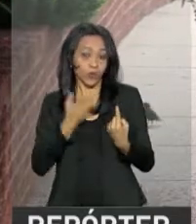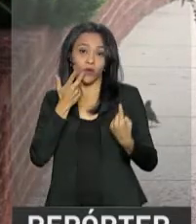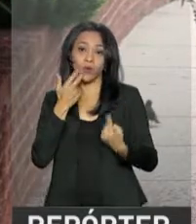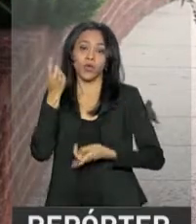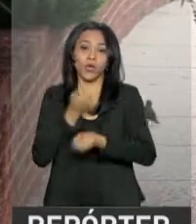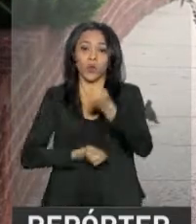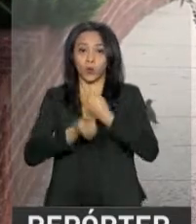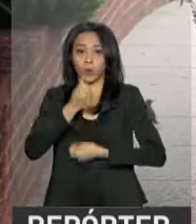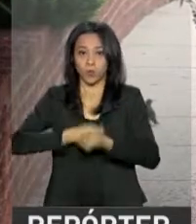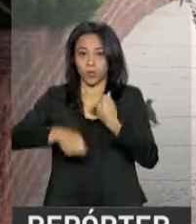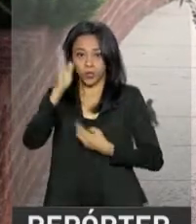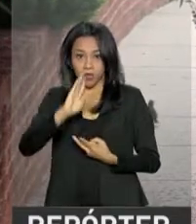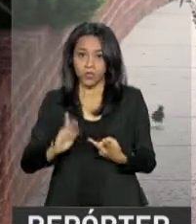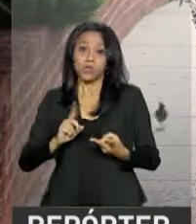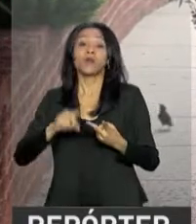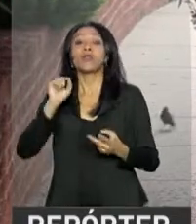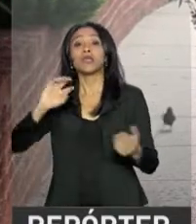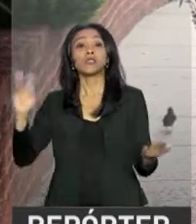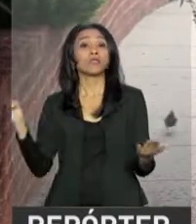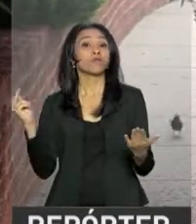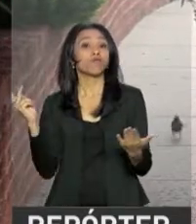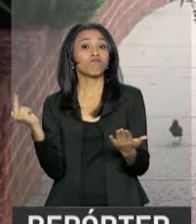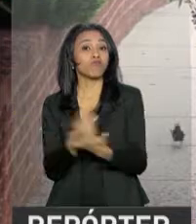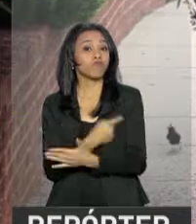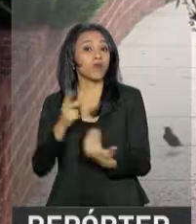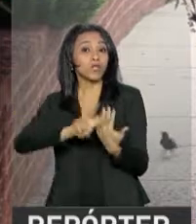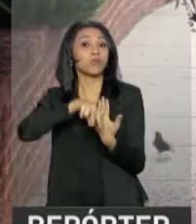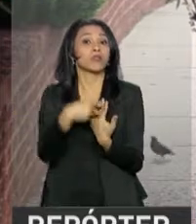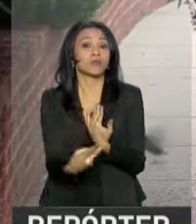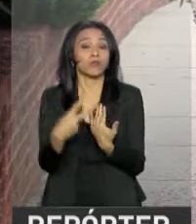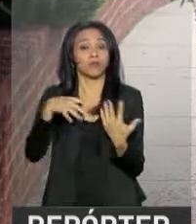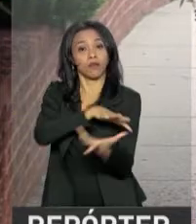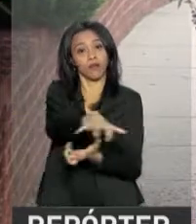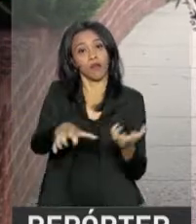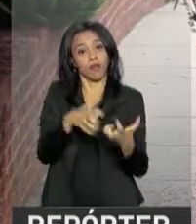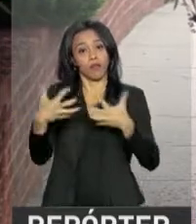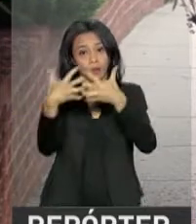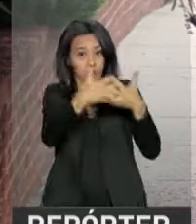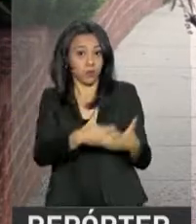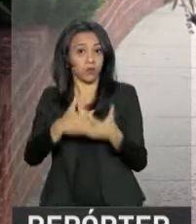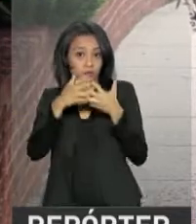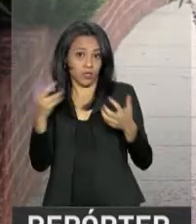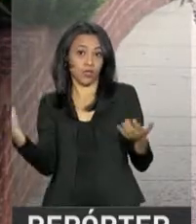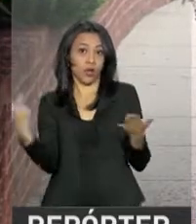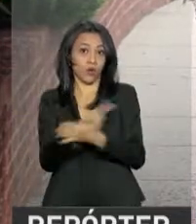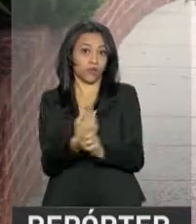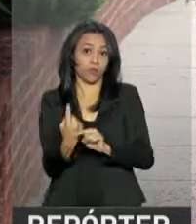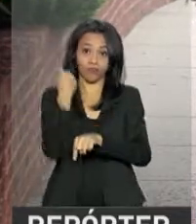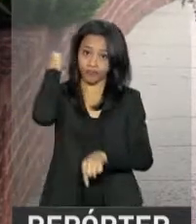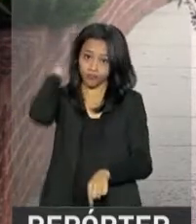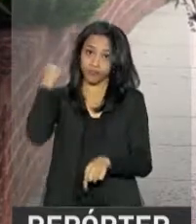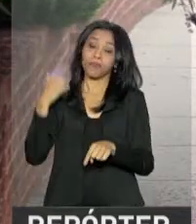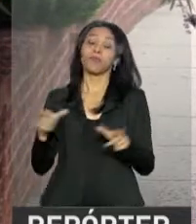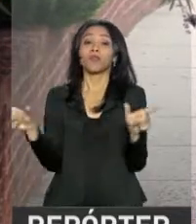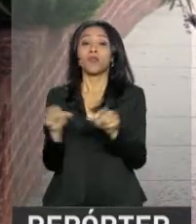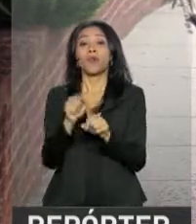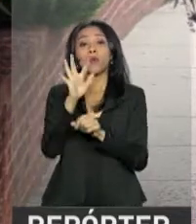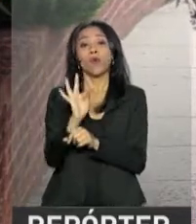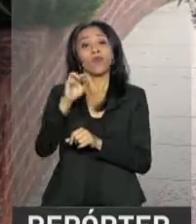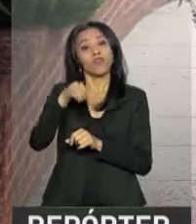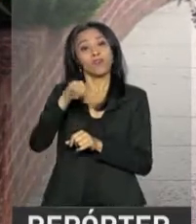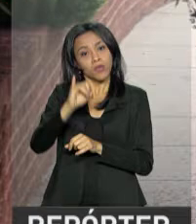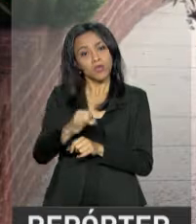e os efeitos da greve dos caminhoneiros. Segundo o ministro, o Fundo Monetário Internacional aprova a condução do